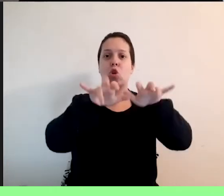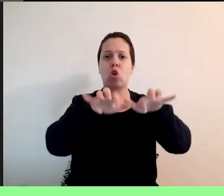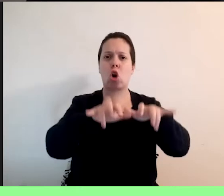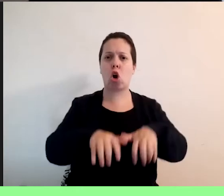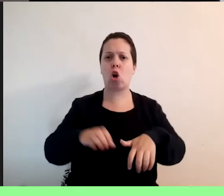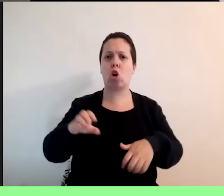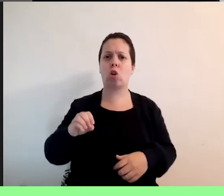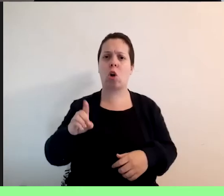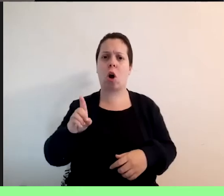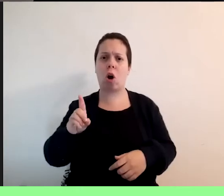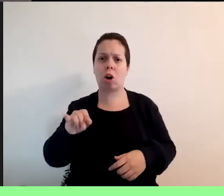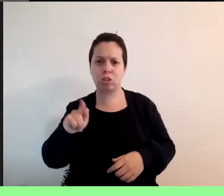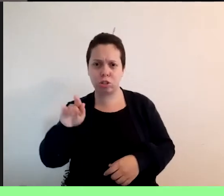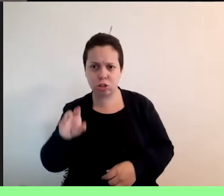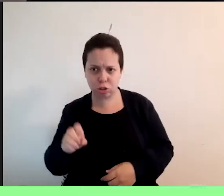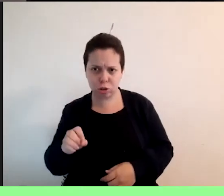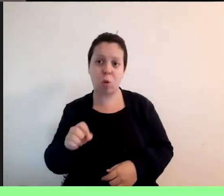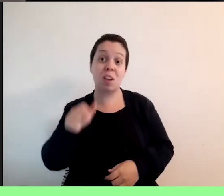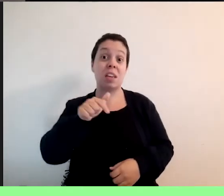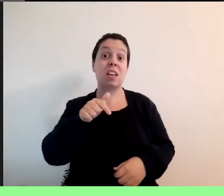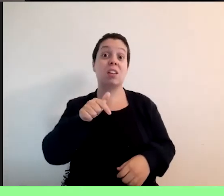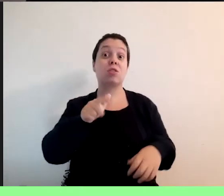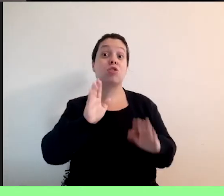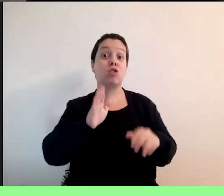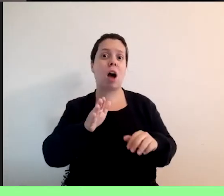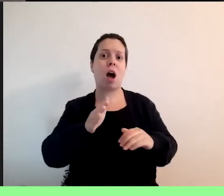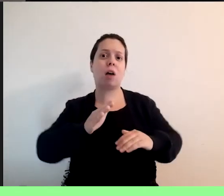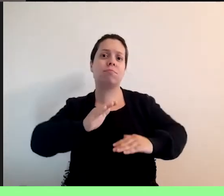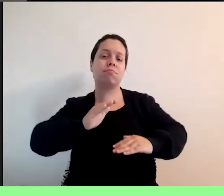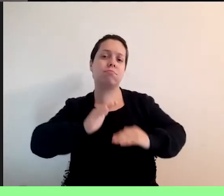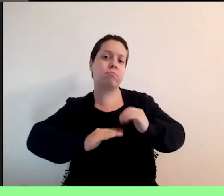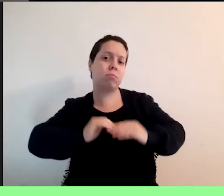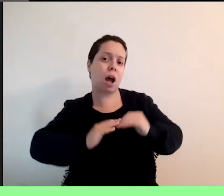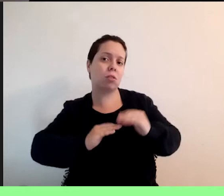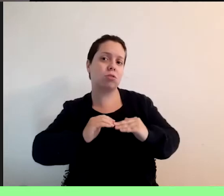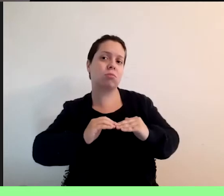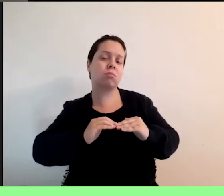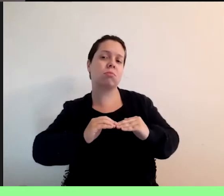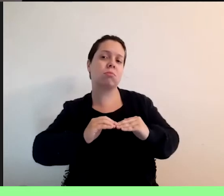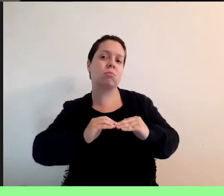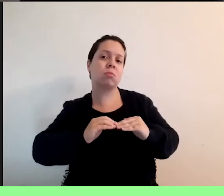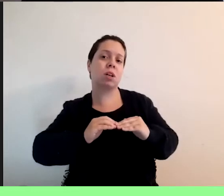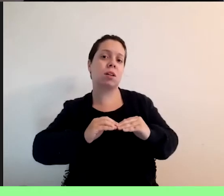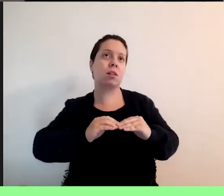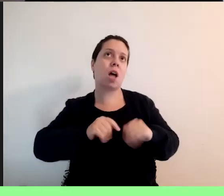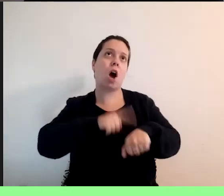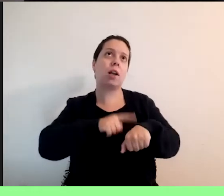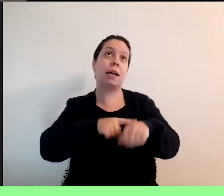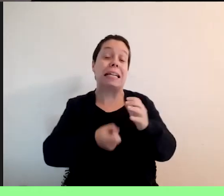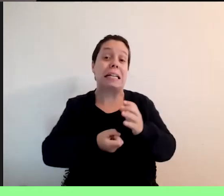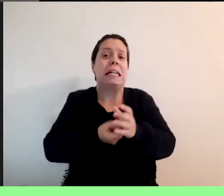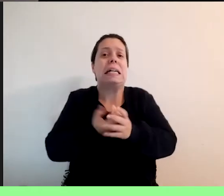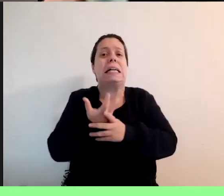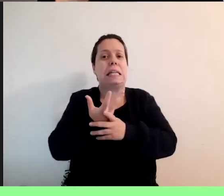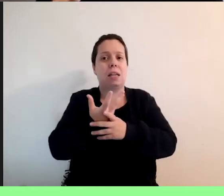enfim. E essas práticas, elas são pensadas ali, mesmo na criação do produto, dos produtos.